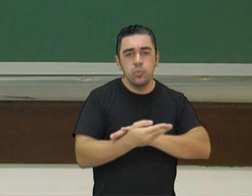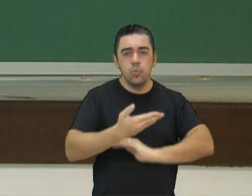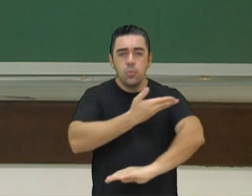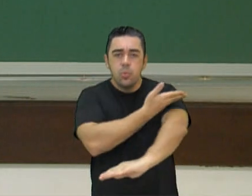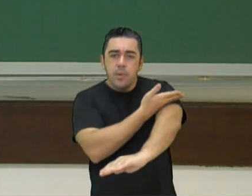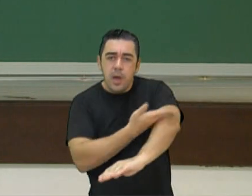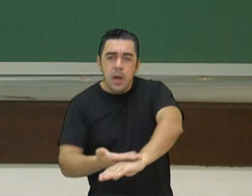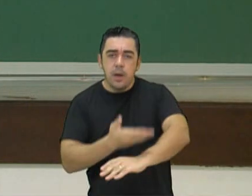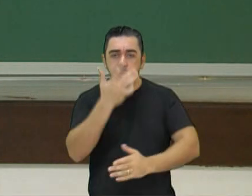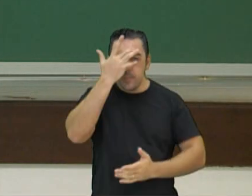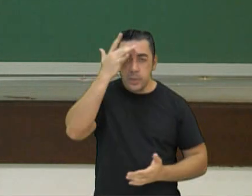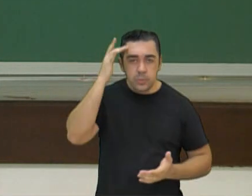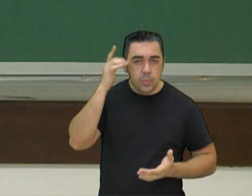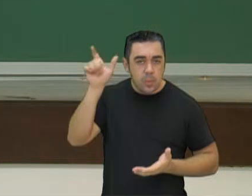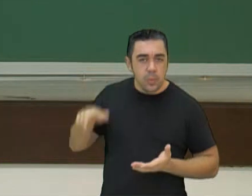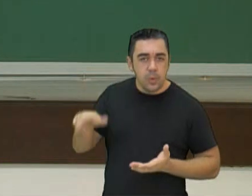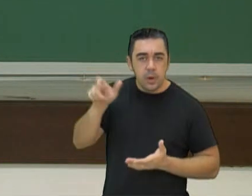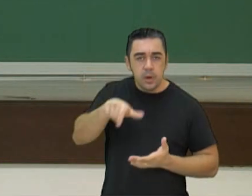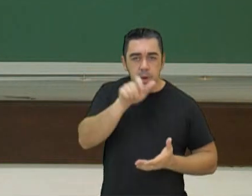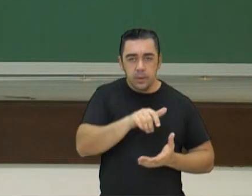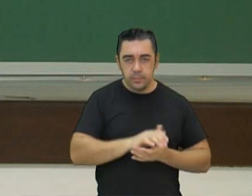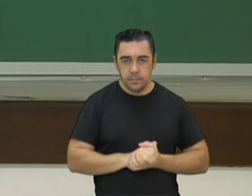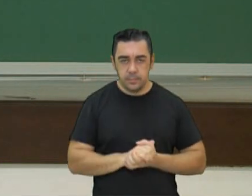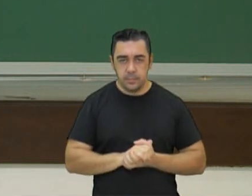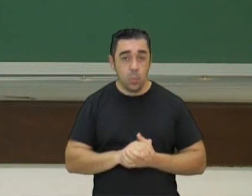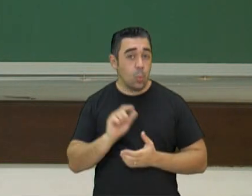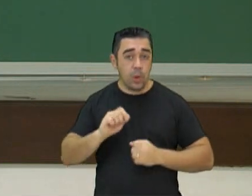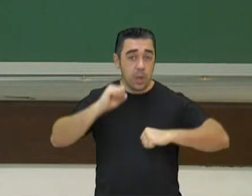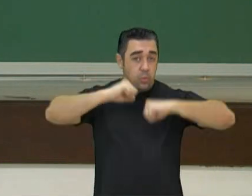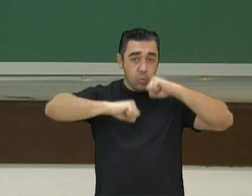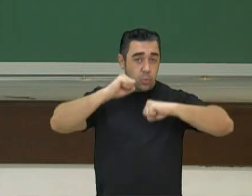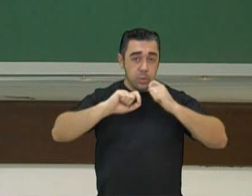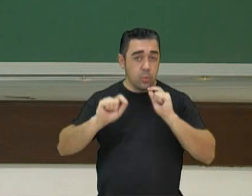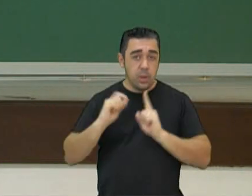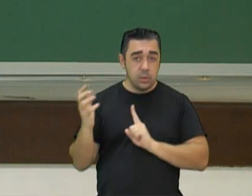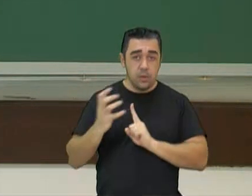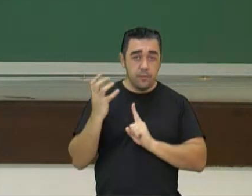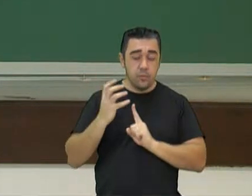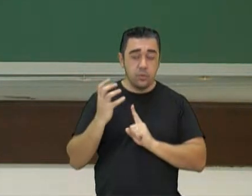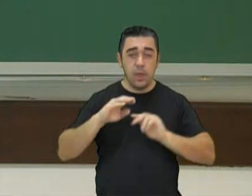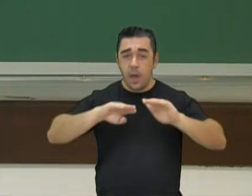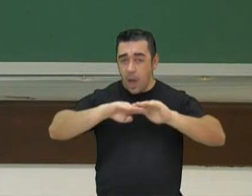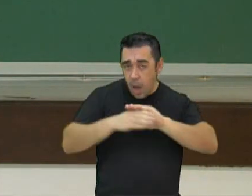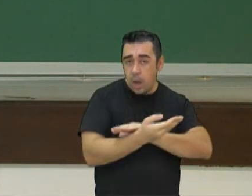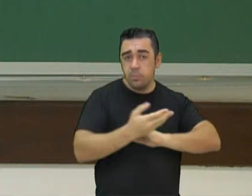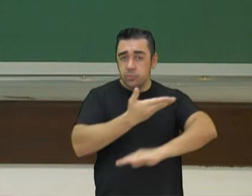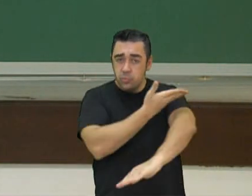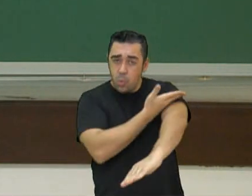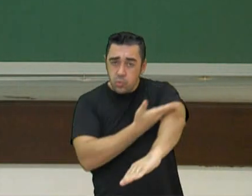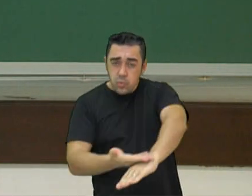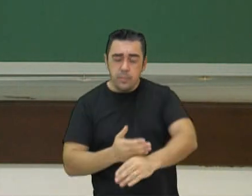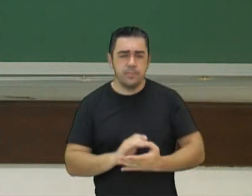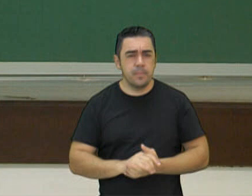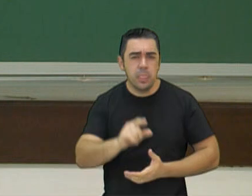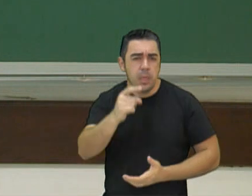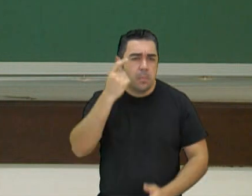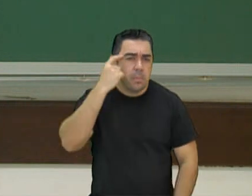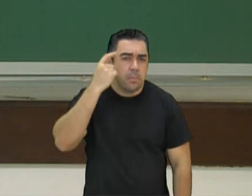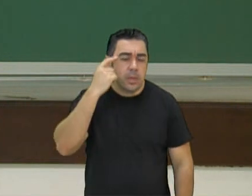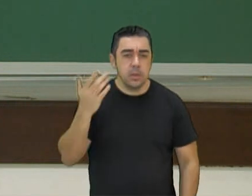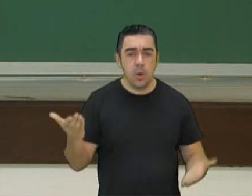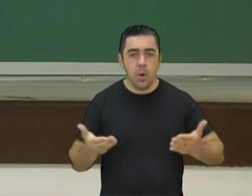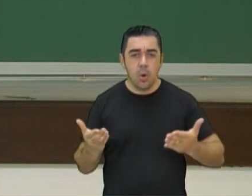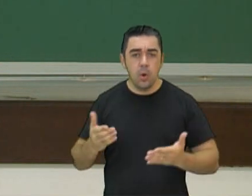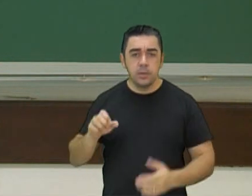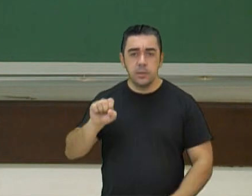O que estamos falando aqui nessa indústria geradora influenciar os hábitos e costumes? Pensem nas selfies. Hoje em